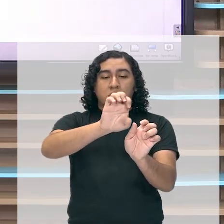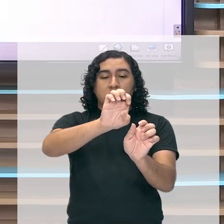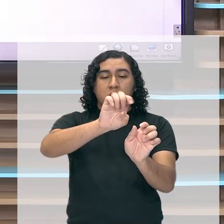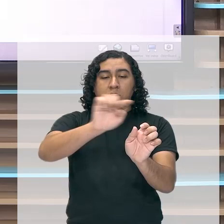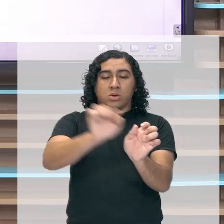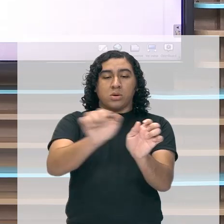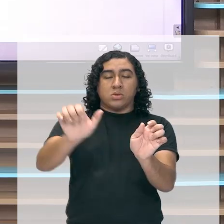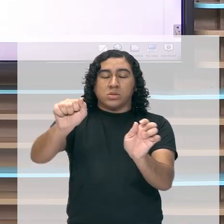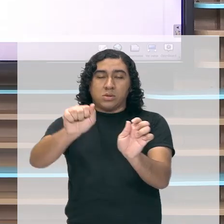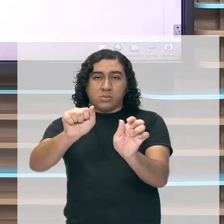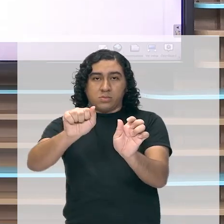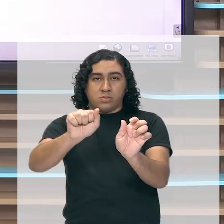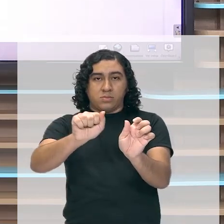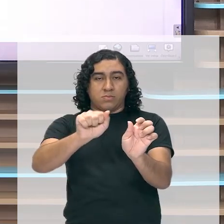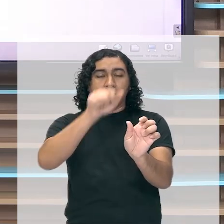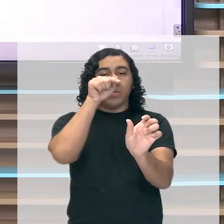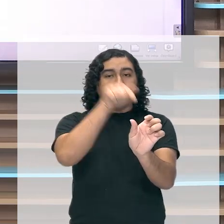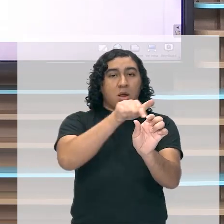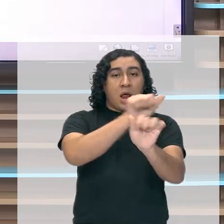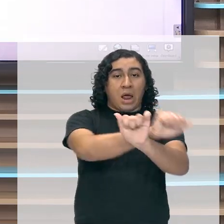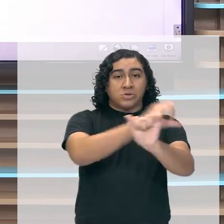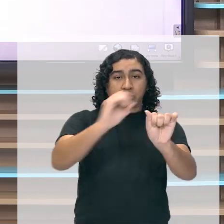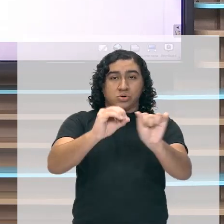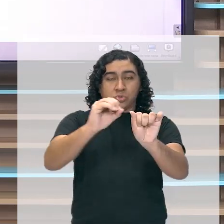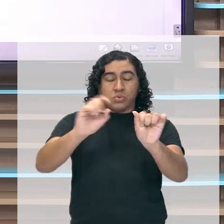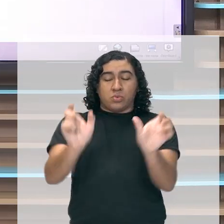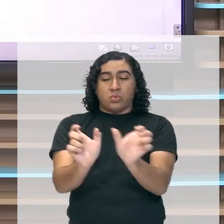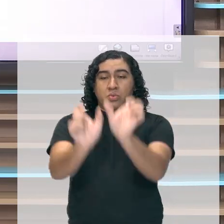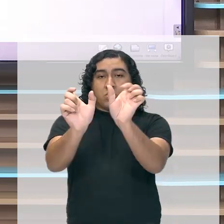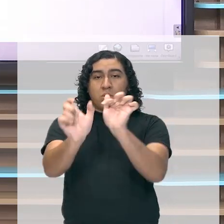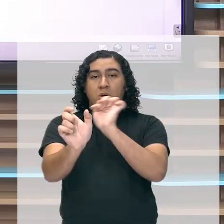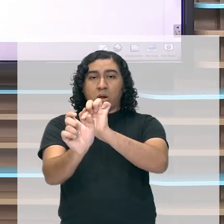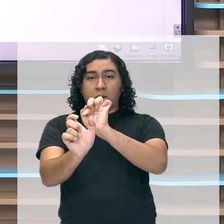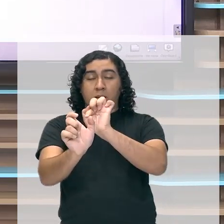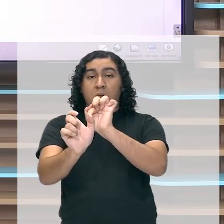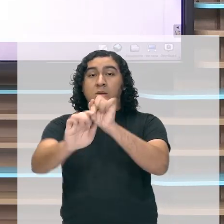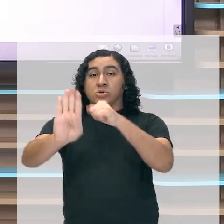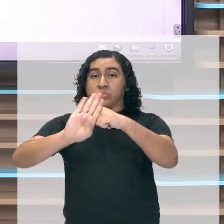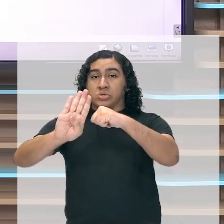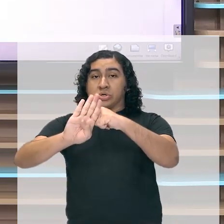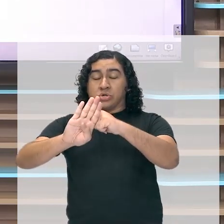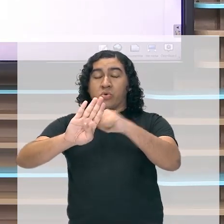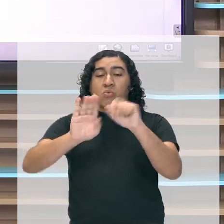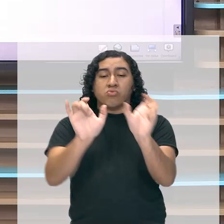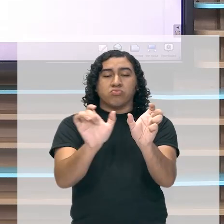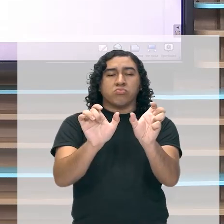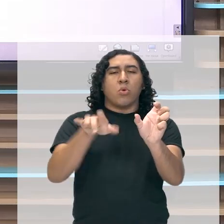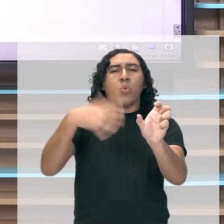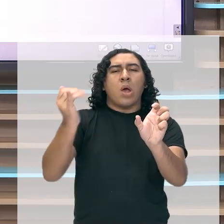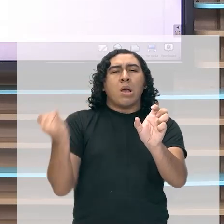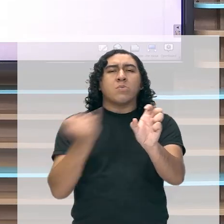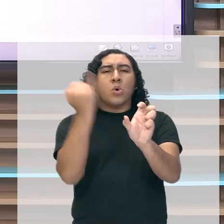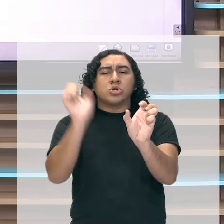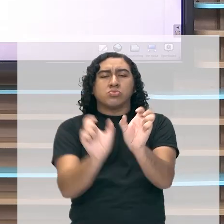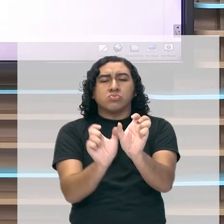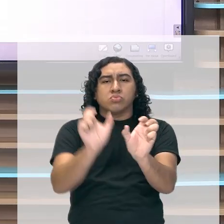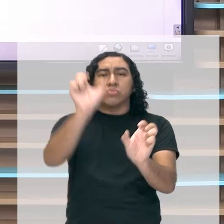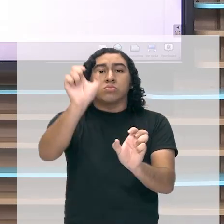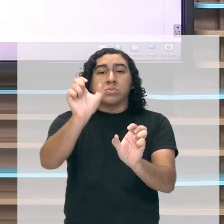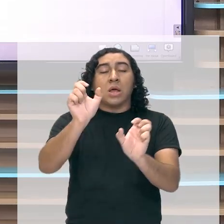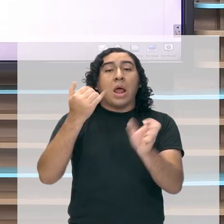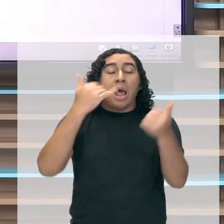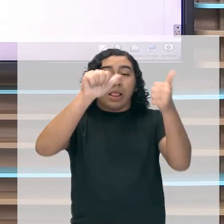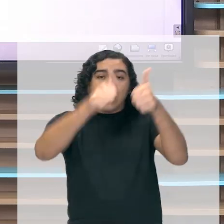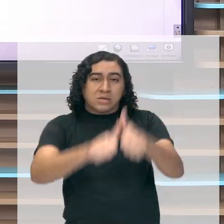artigo, e o substantivo natureza. Qual dessas 2 palavras aqui é a mais importante? Analisando o